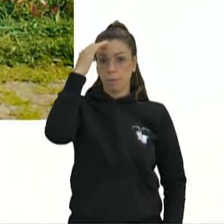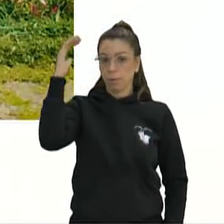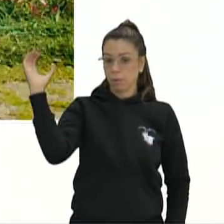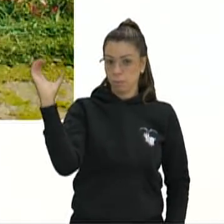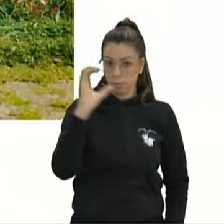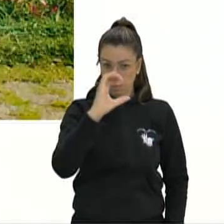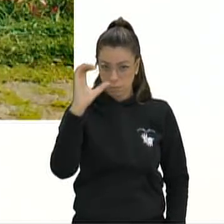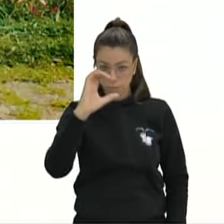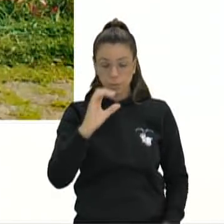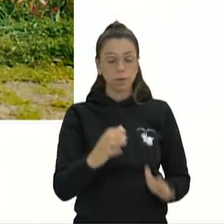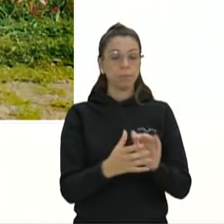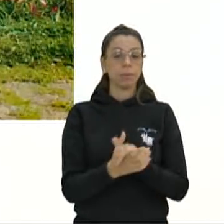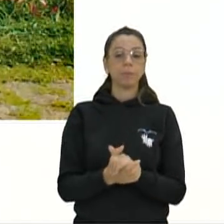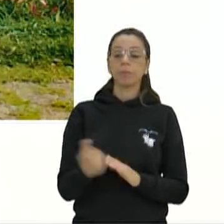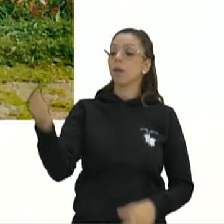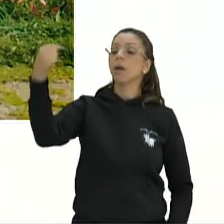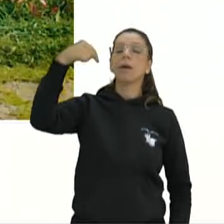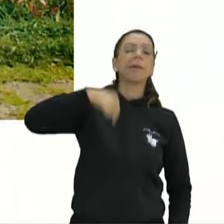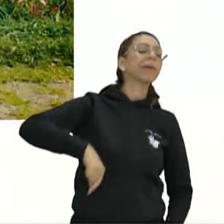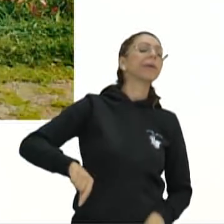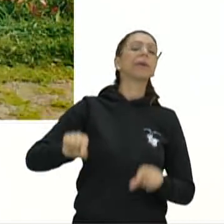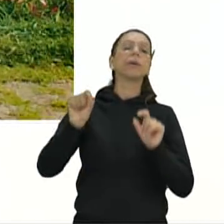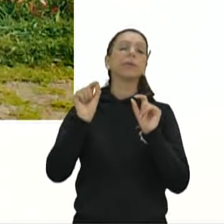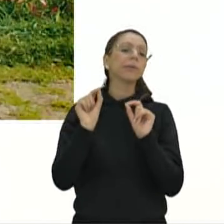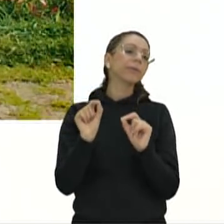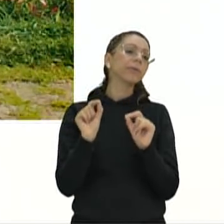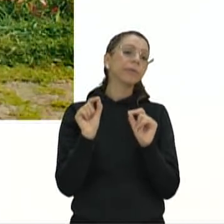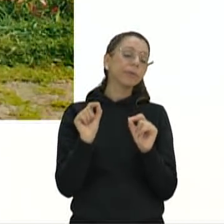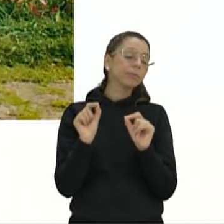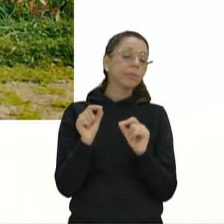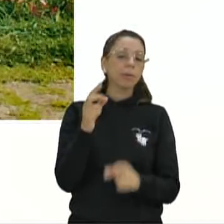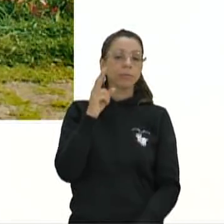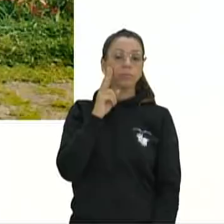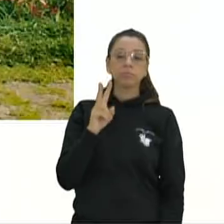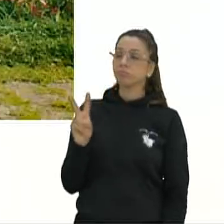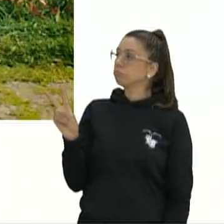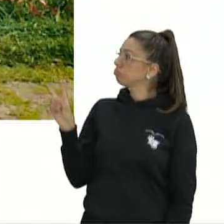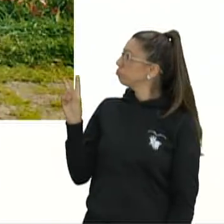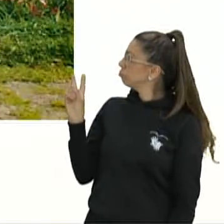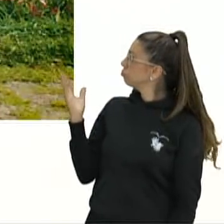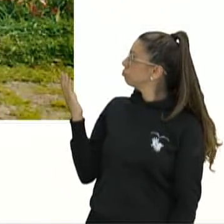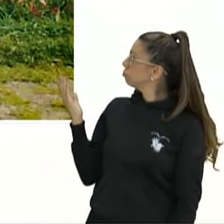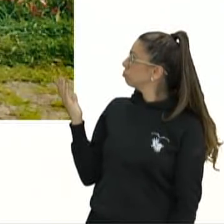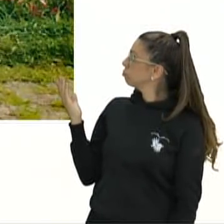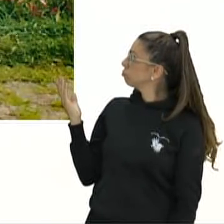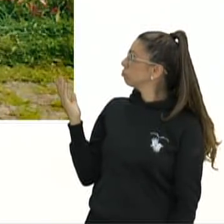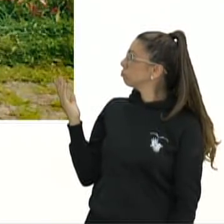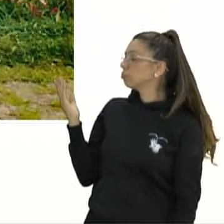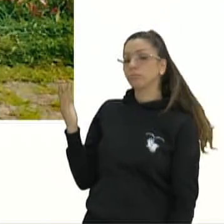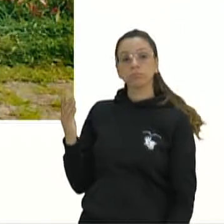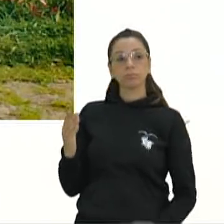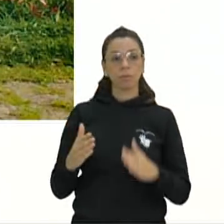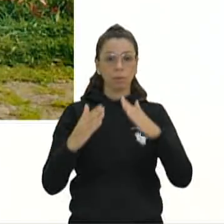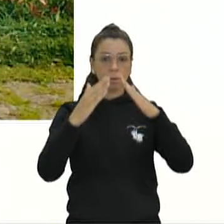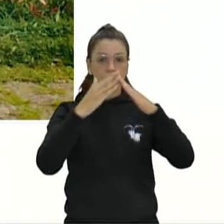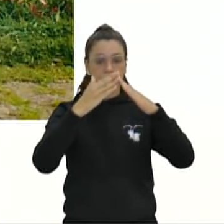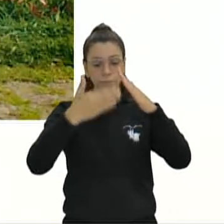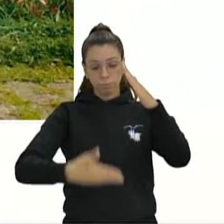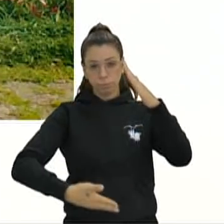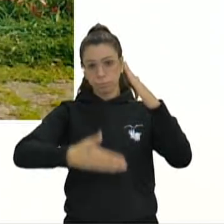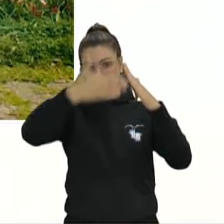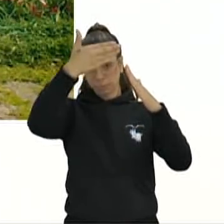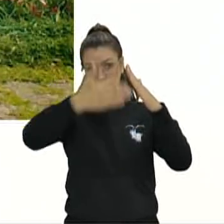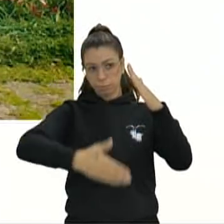E aqui nós estamos para olhar um pouquinho a fachada que vocês estão vendo aqui